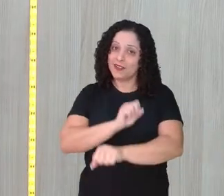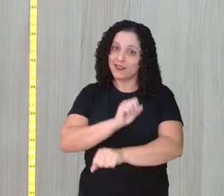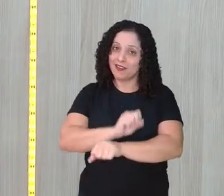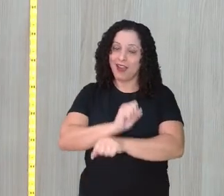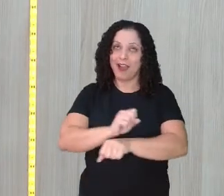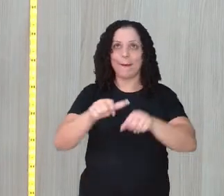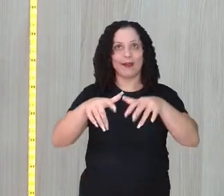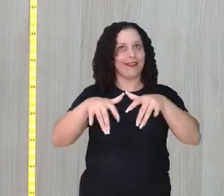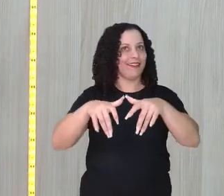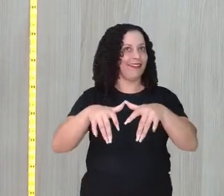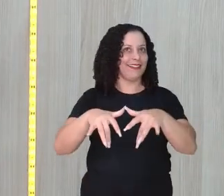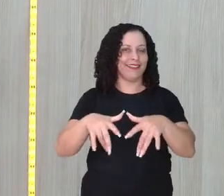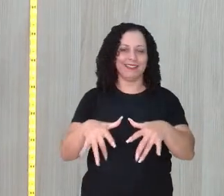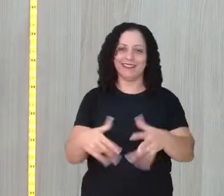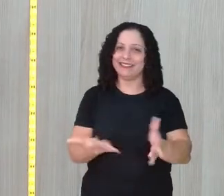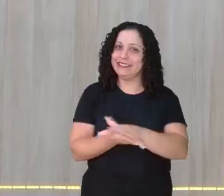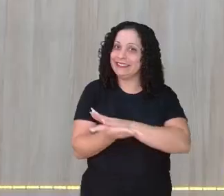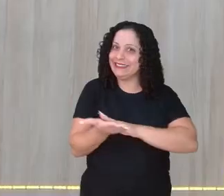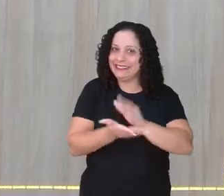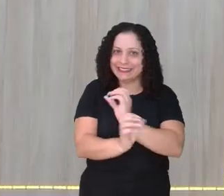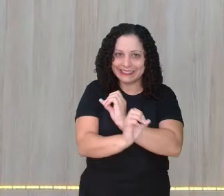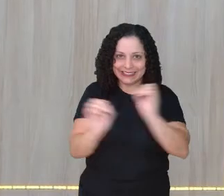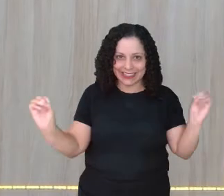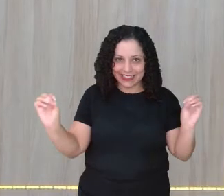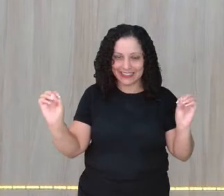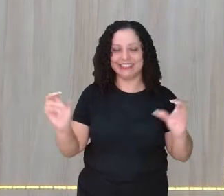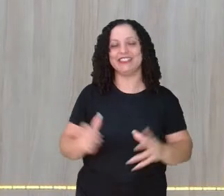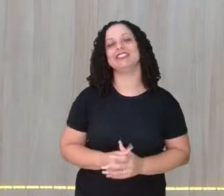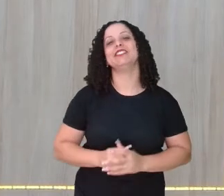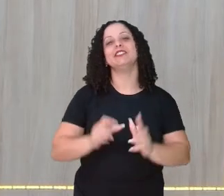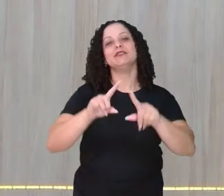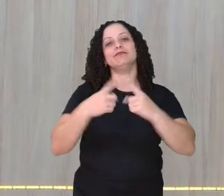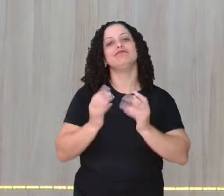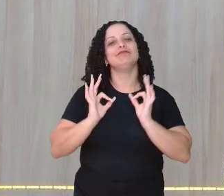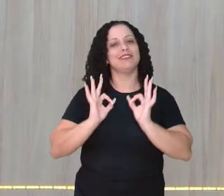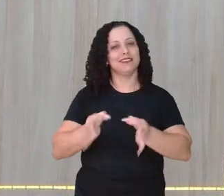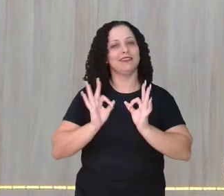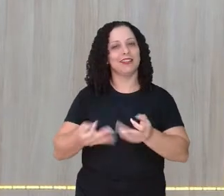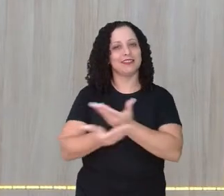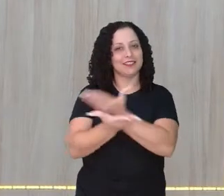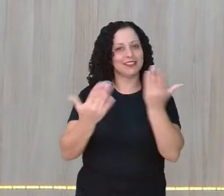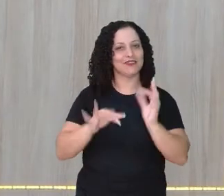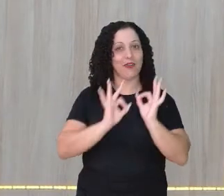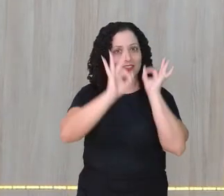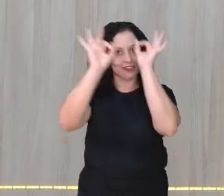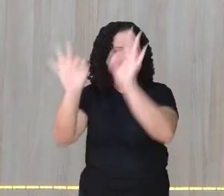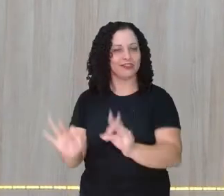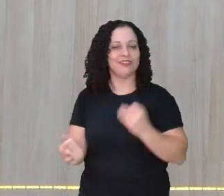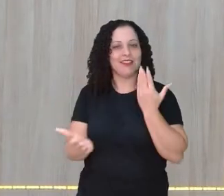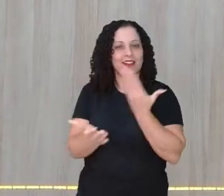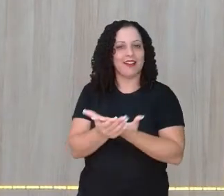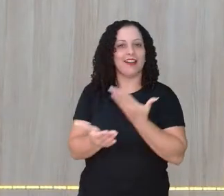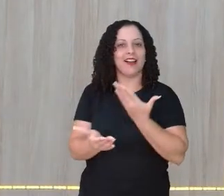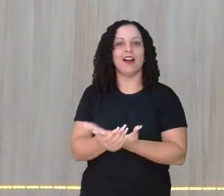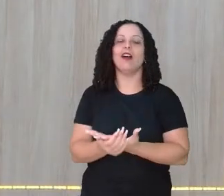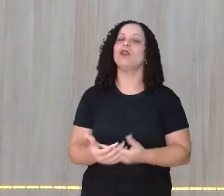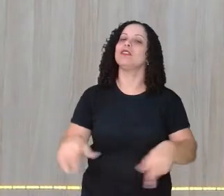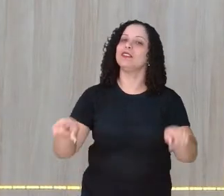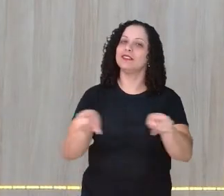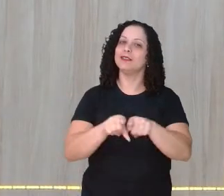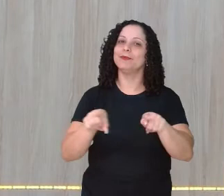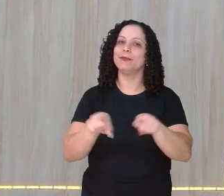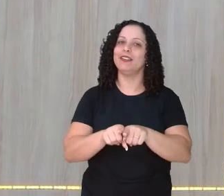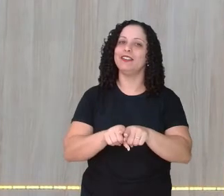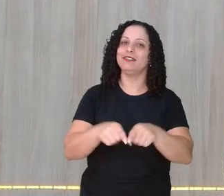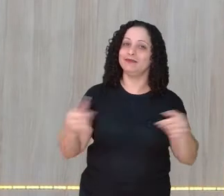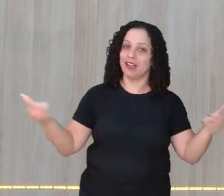esmo. Rapaz, mas tudo bem. Eu tenho certeza que eles vão assistir a aula depois. Estão aí também